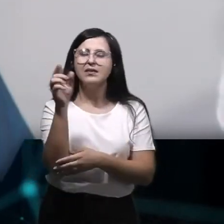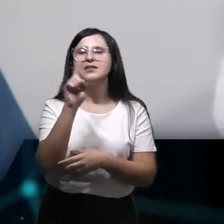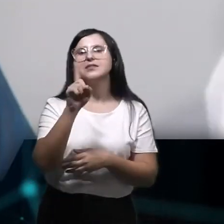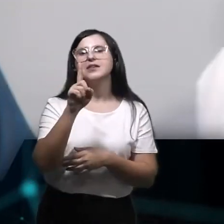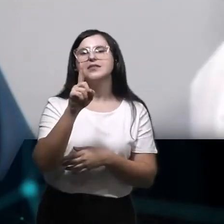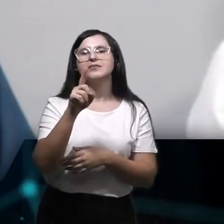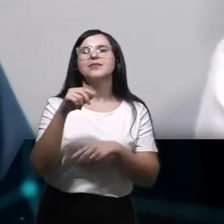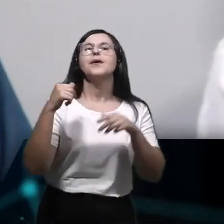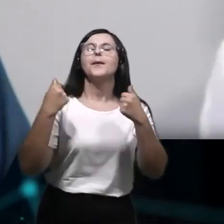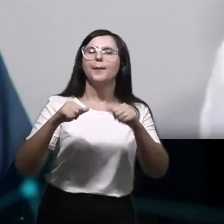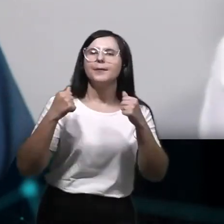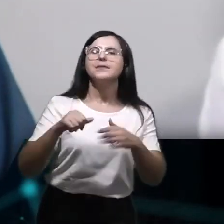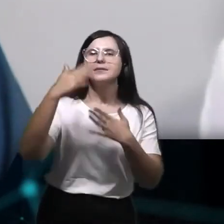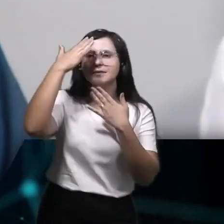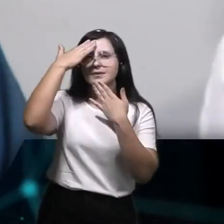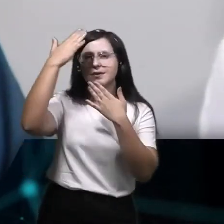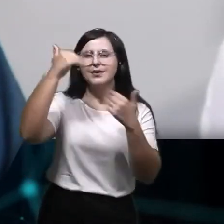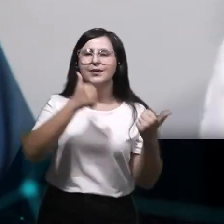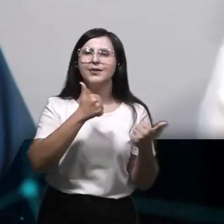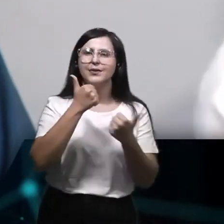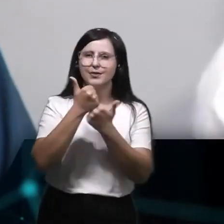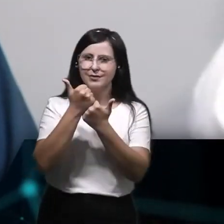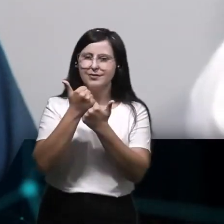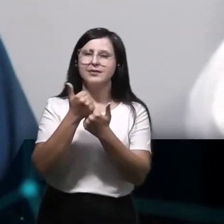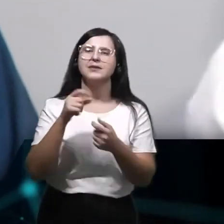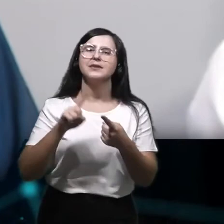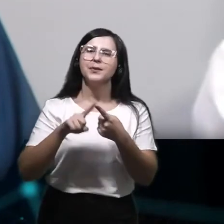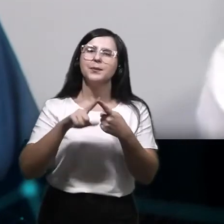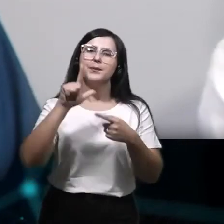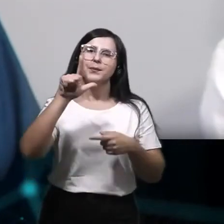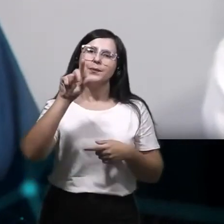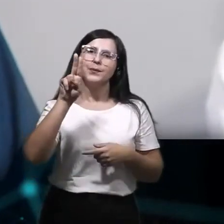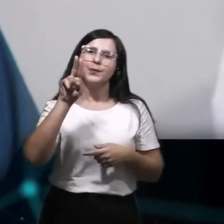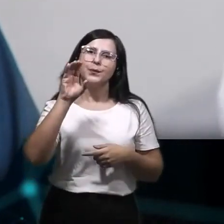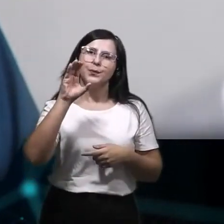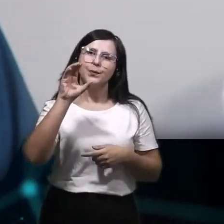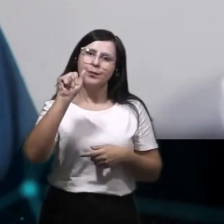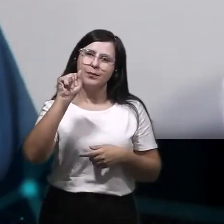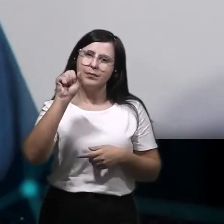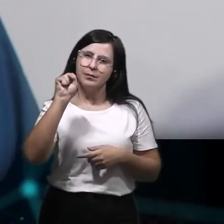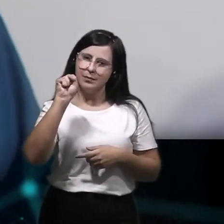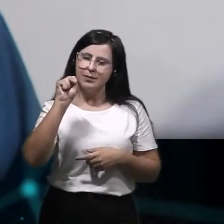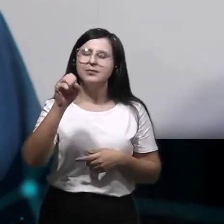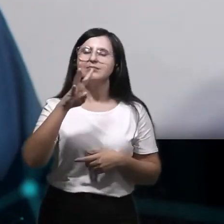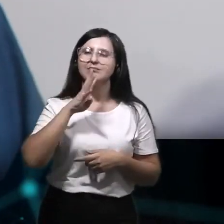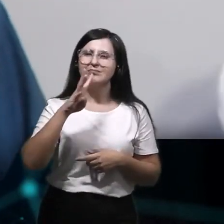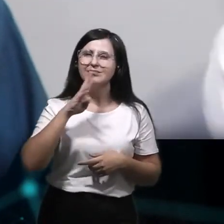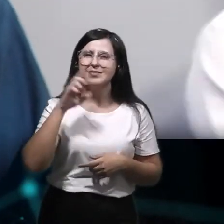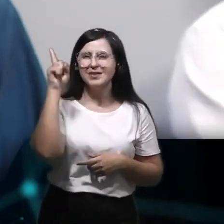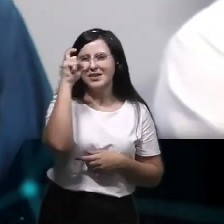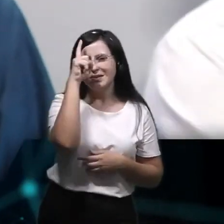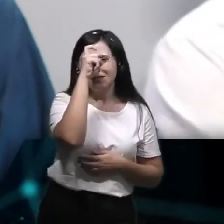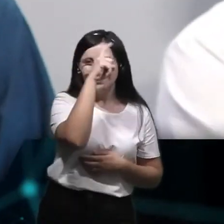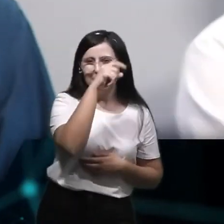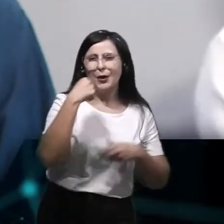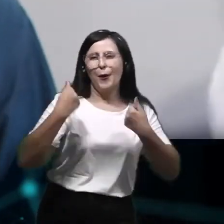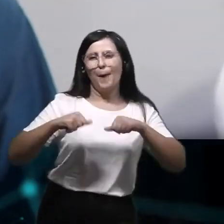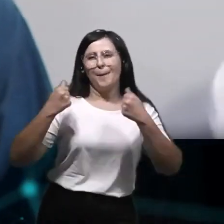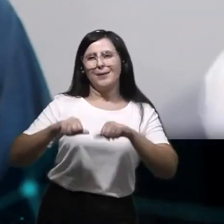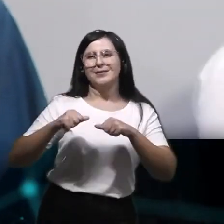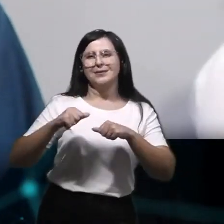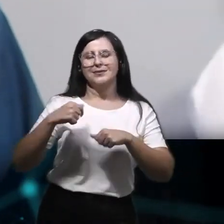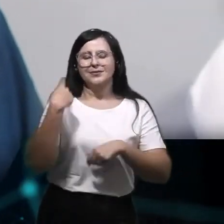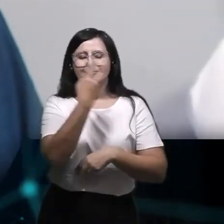é o irmão Luca, uma pessoa de bem, uma pessoa de família, uma pessoa humilde, mas que conhece as dificuldades e as necessidades de